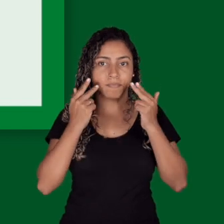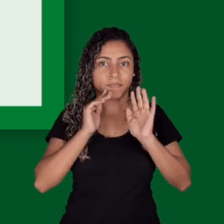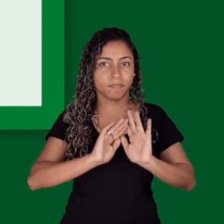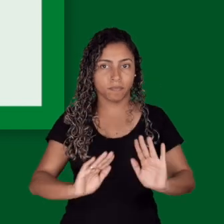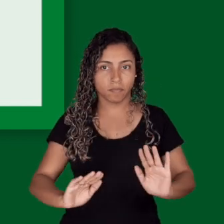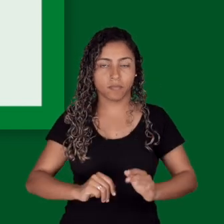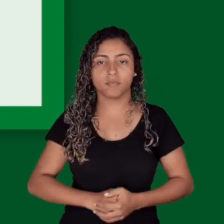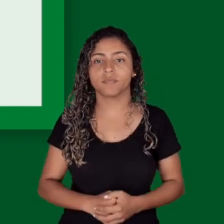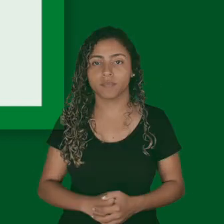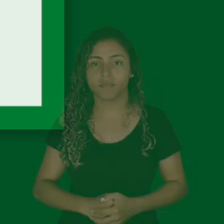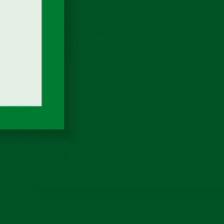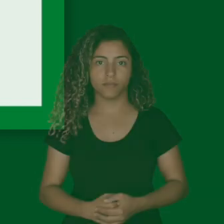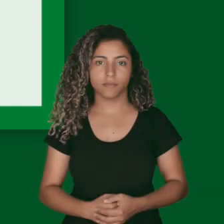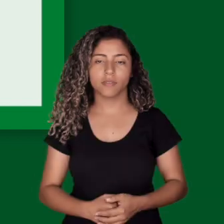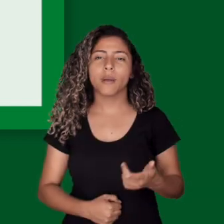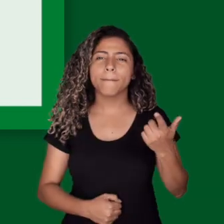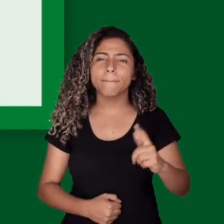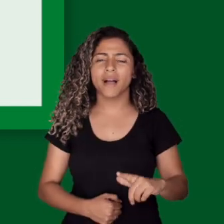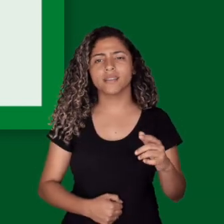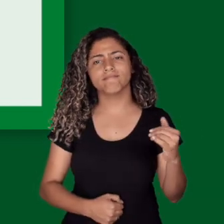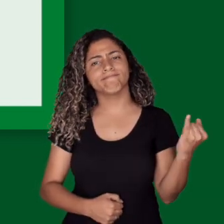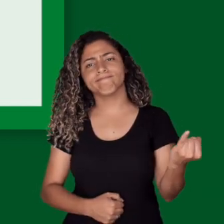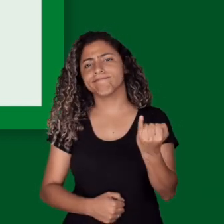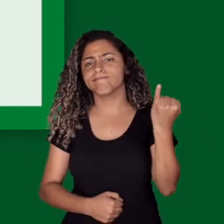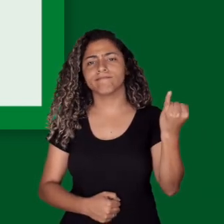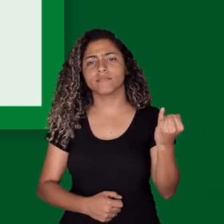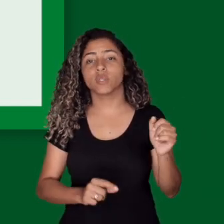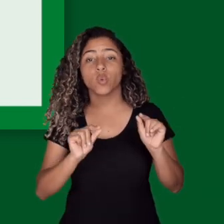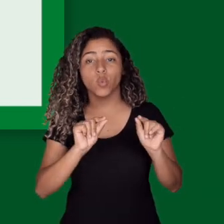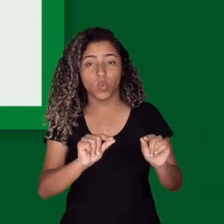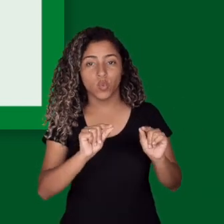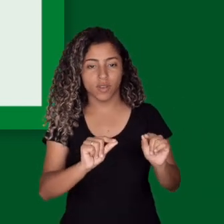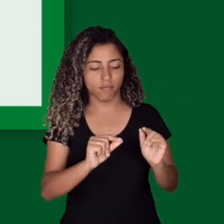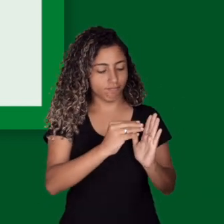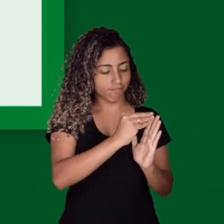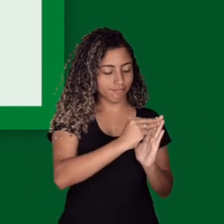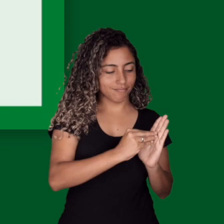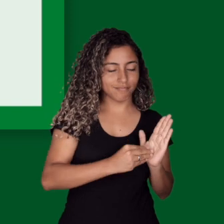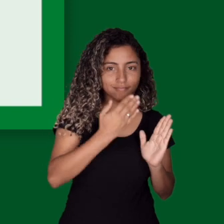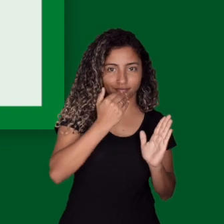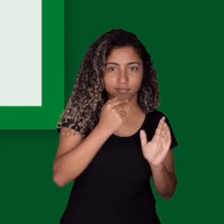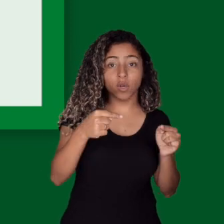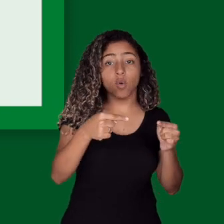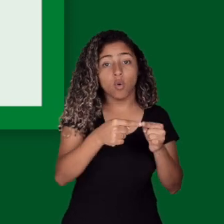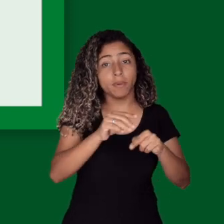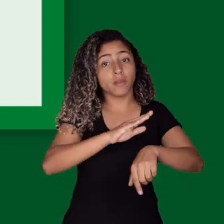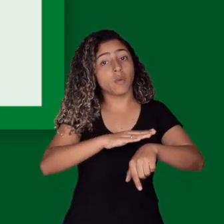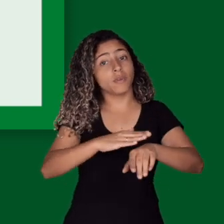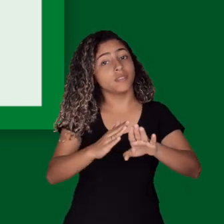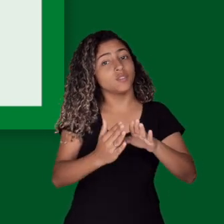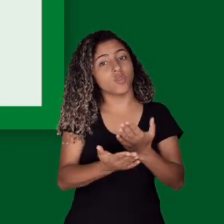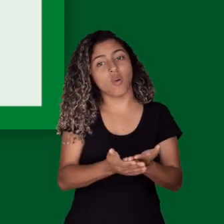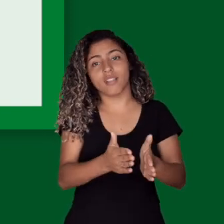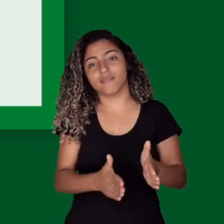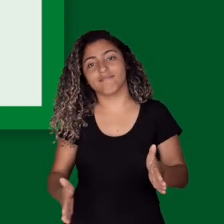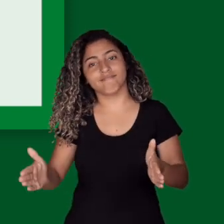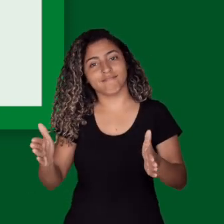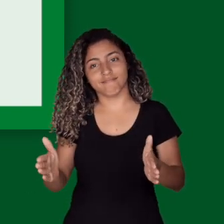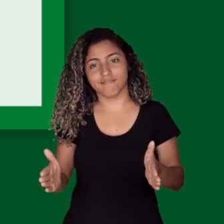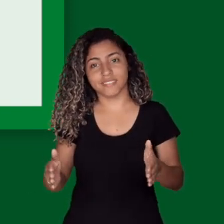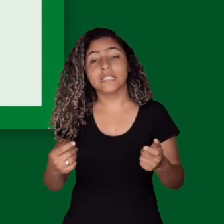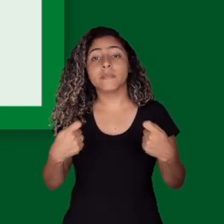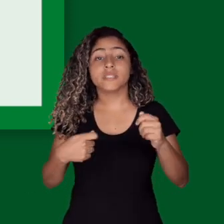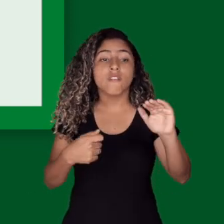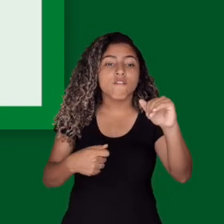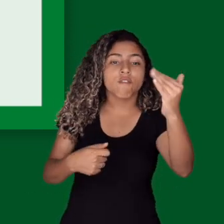ressaltar que o cardápio ele tem que atender o período que ele está na escola. Então, o aluno ele tem que ter todo esse manejo fora do ambiente escolar